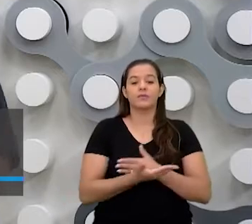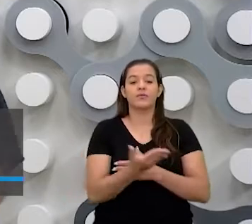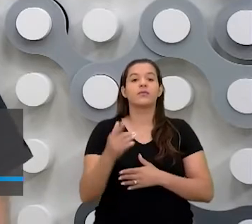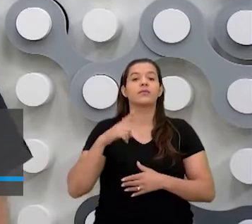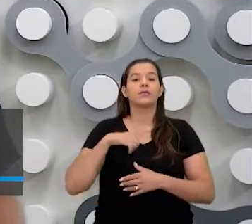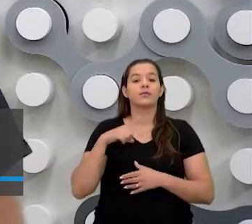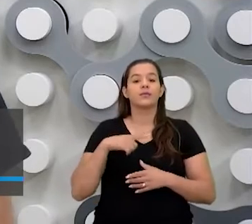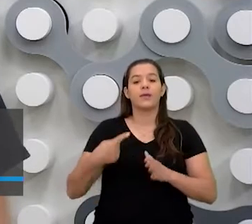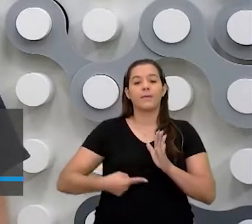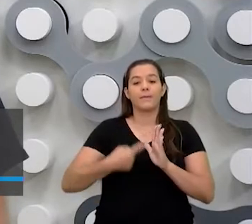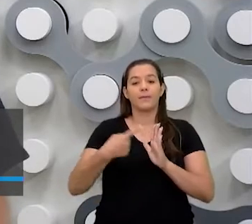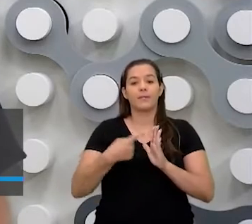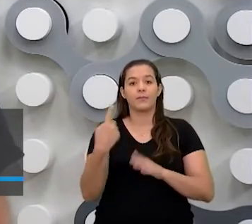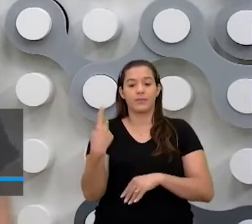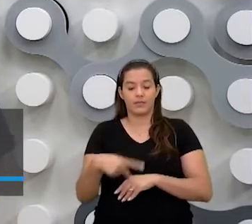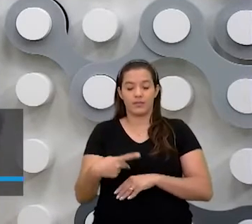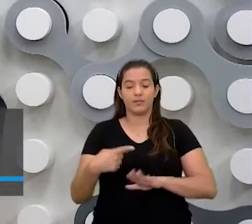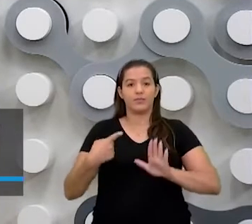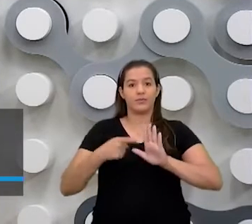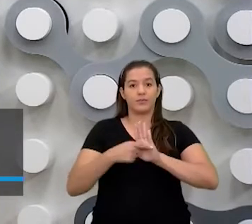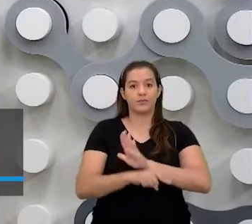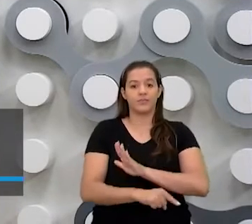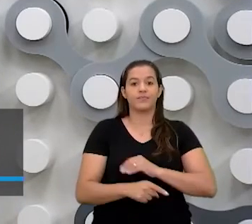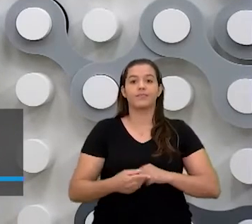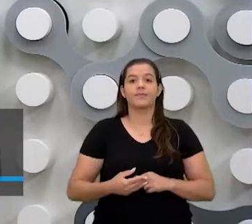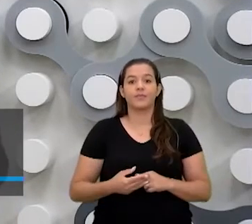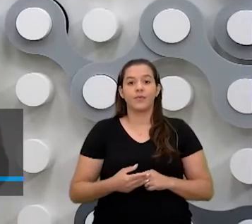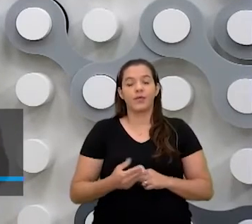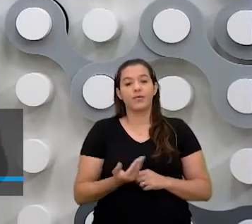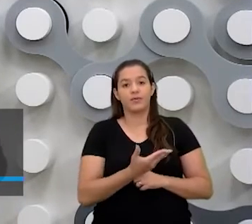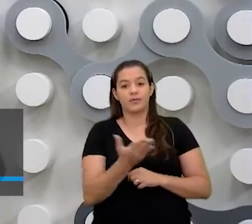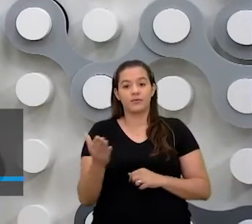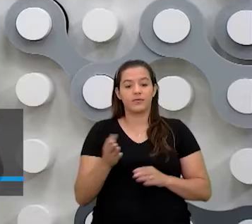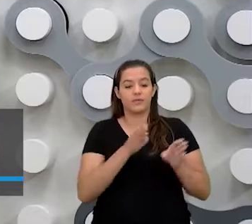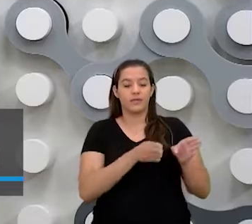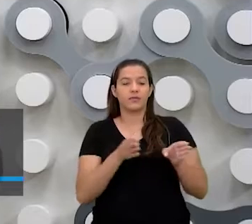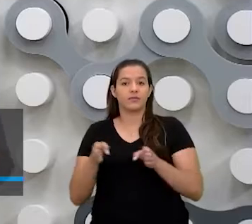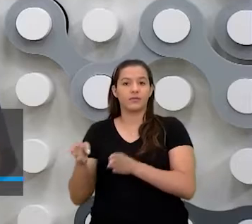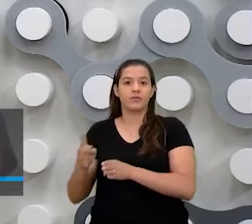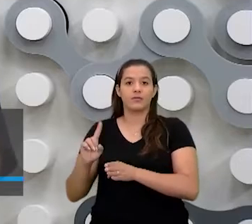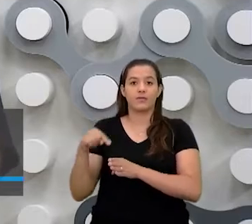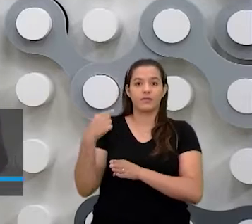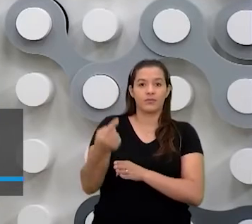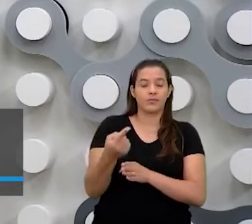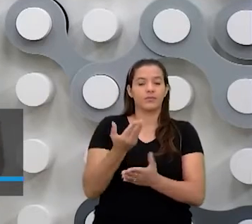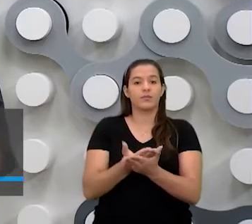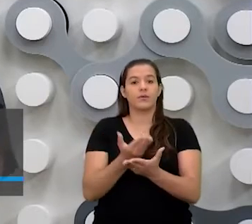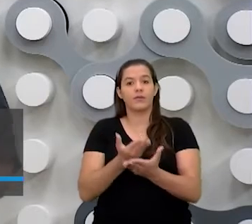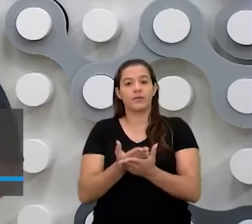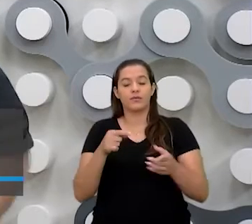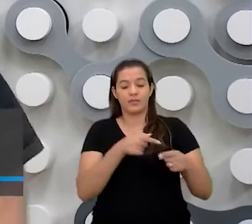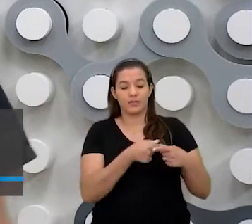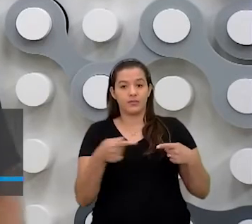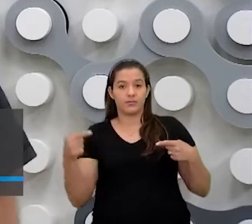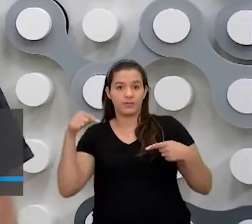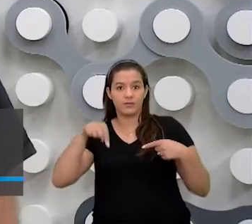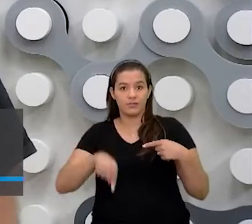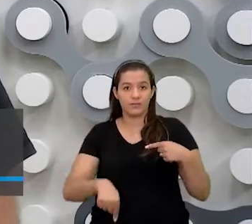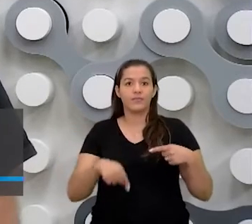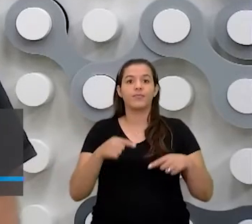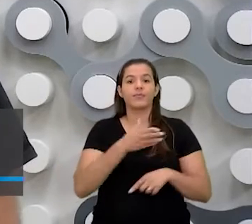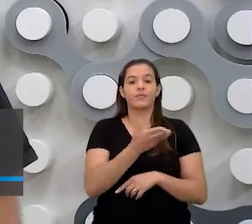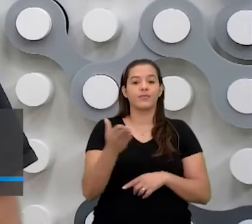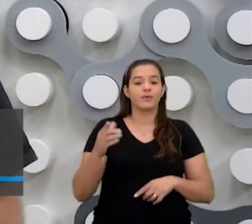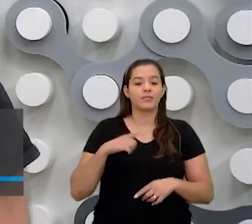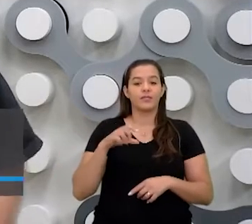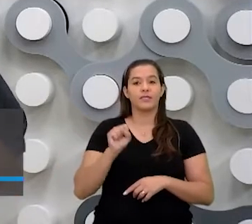primeira atividade deste aprofundamento. Né? Então vocês vão ter a sequência na próxima aula, e aí essa semana vocês aí vão ter,